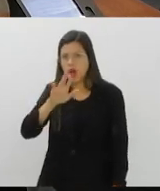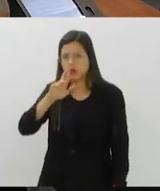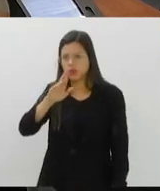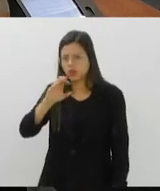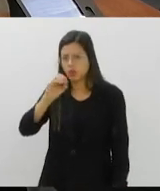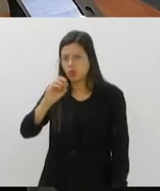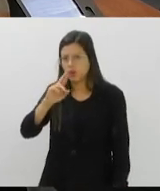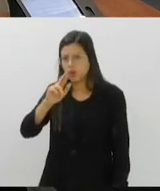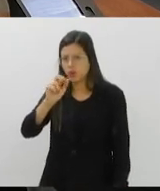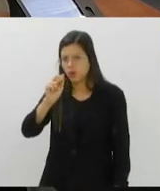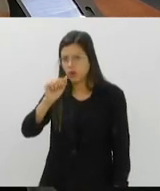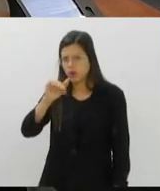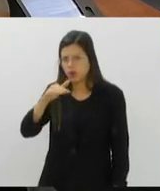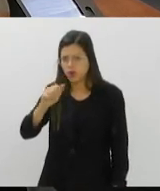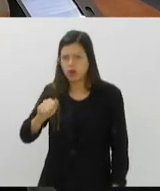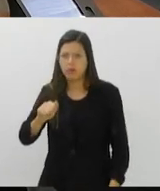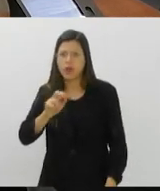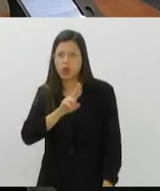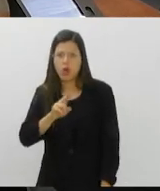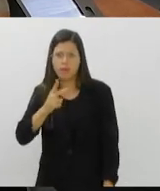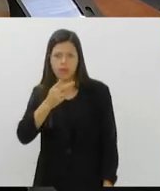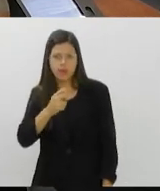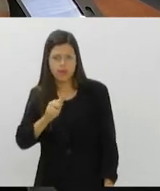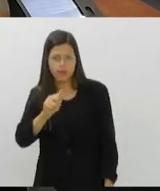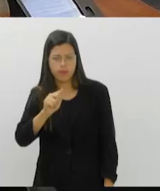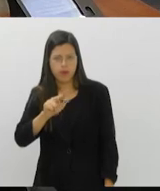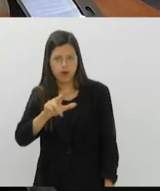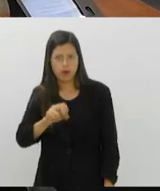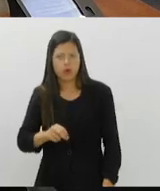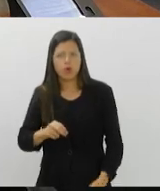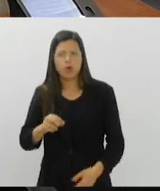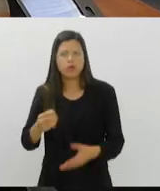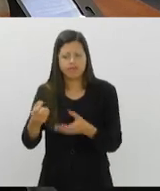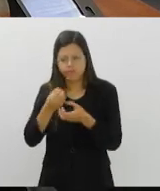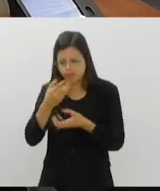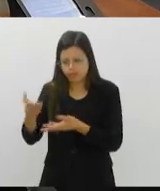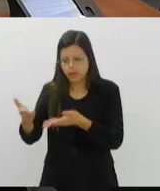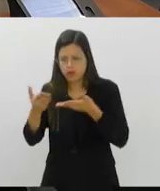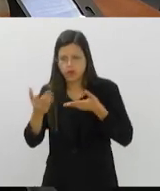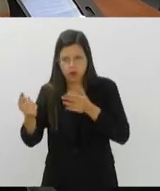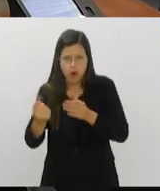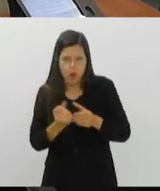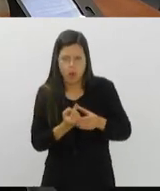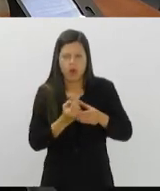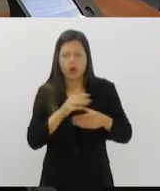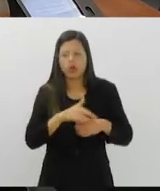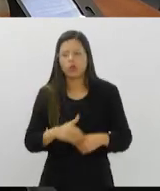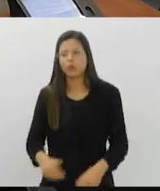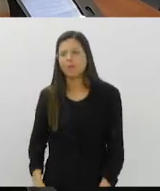este parlamento. Seja acolhido por todos os nossos queridos deputados. Por favor, Mink.